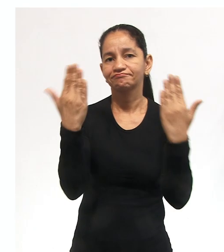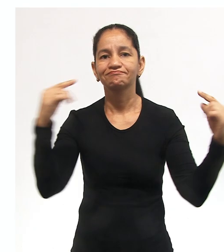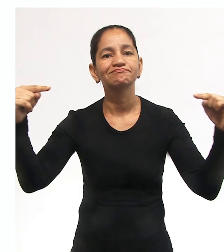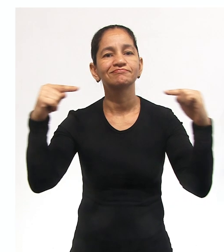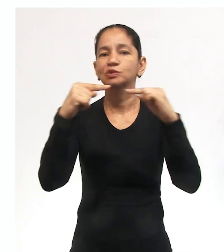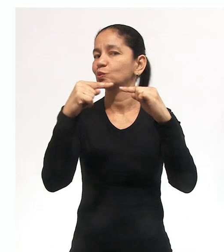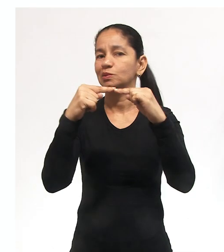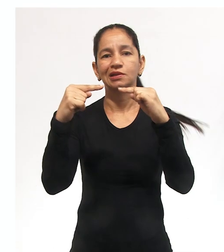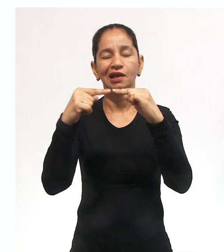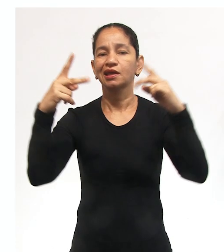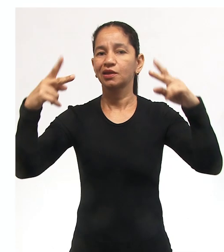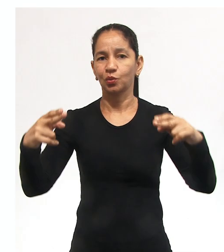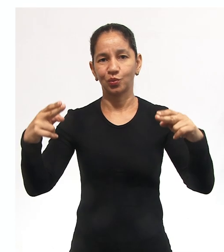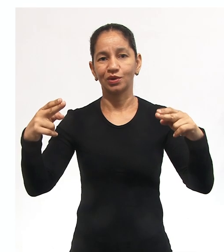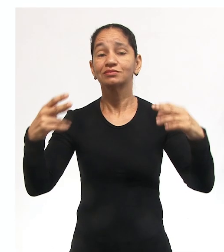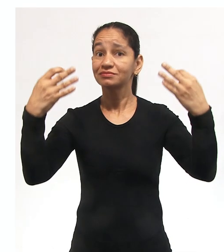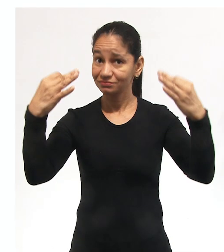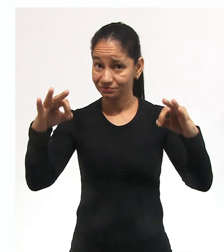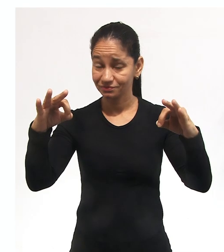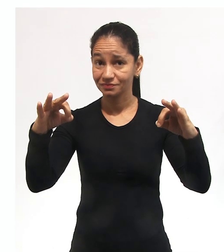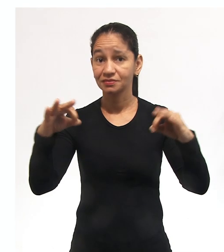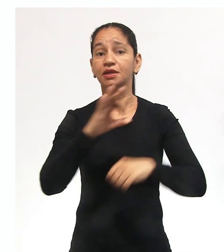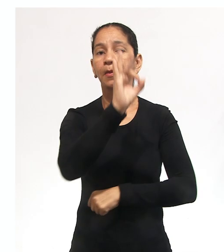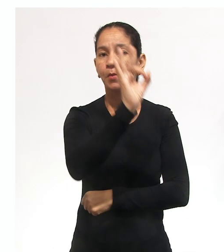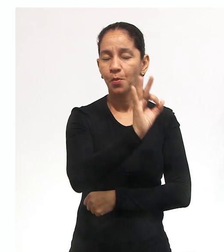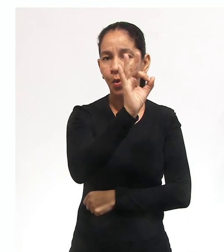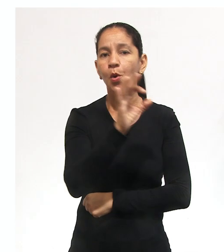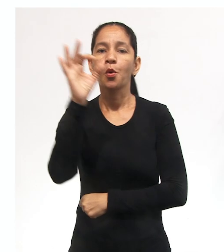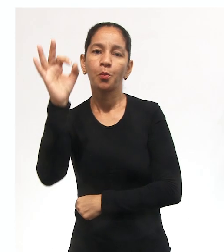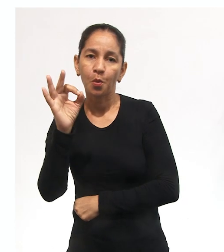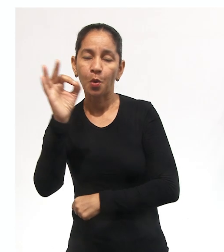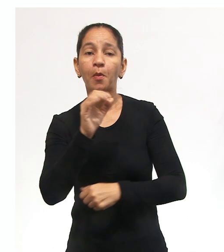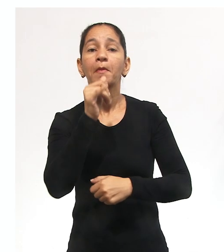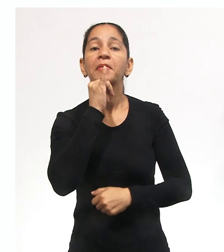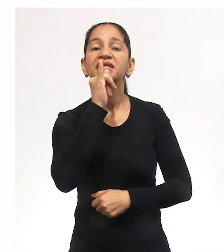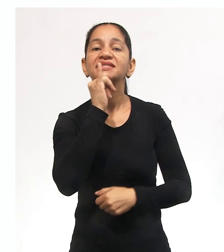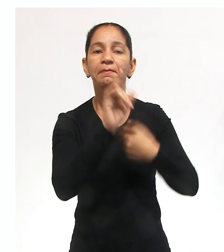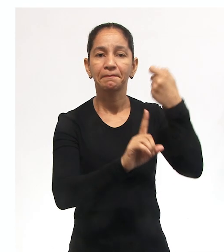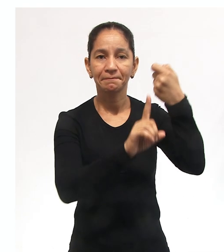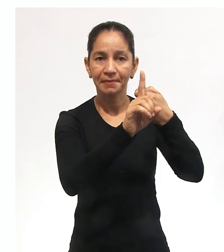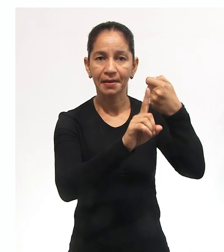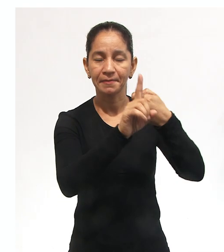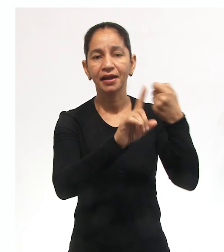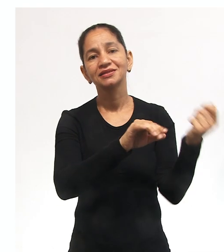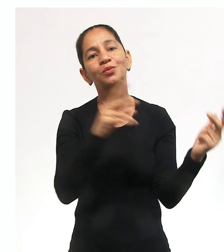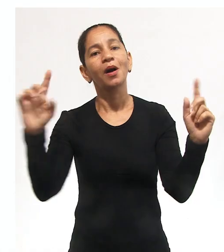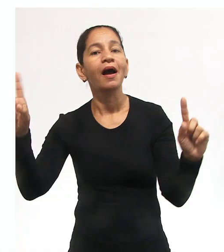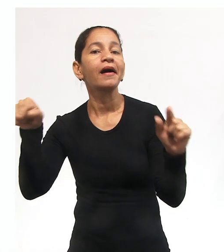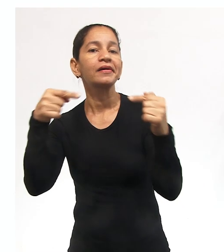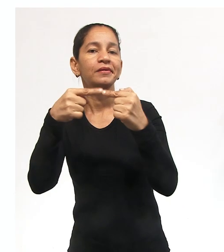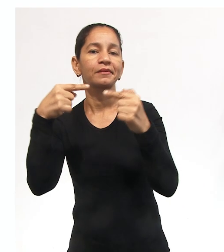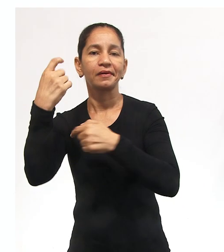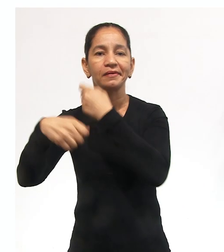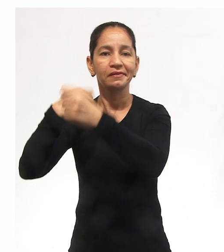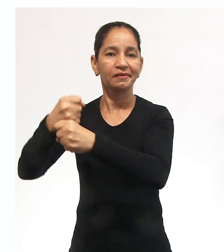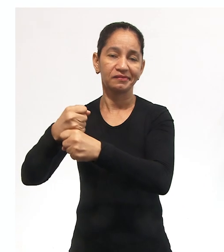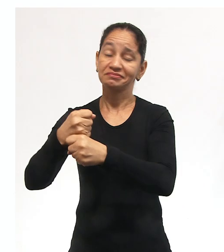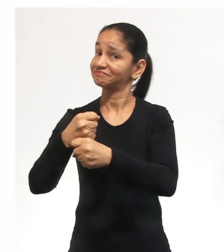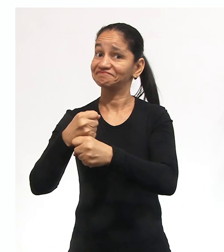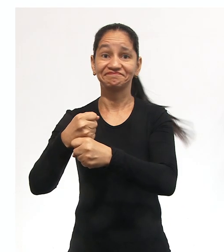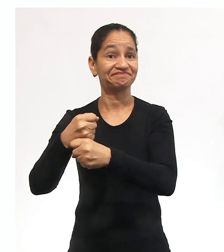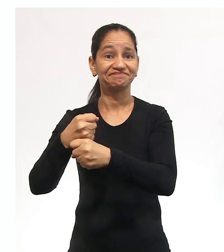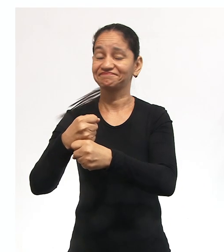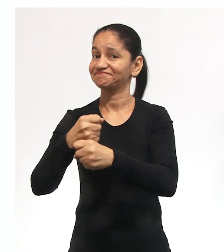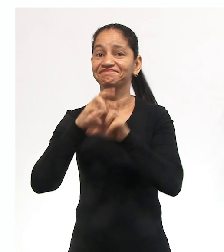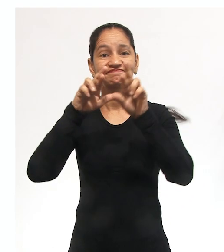não existe, né? A taxa de juros mensal de 1% ao mês não é proporcional à taxa de